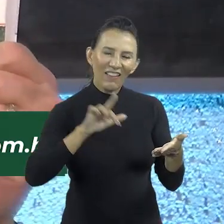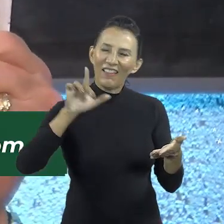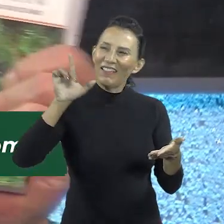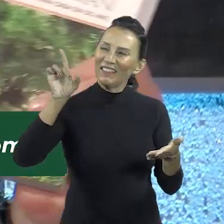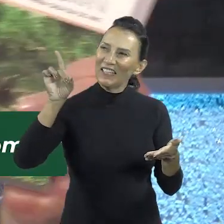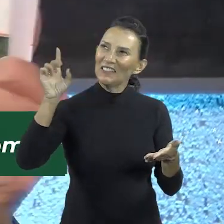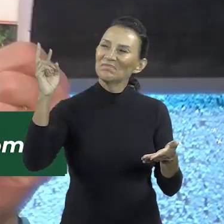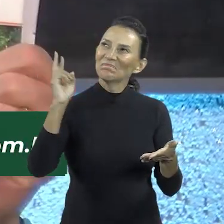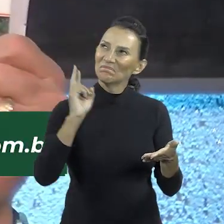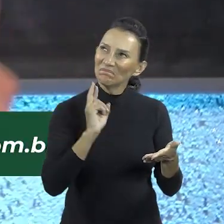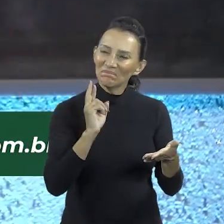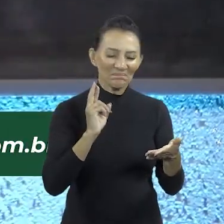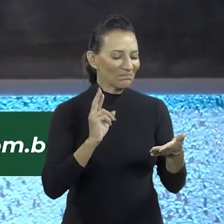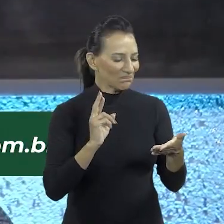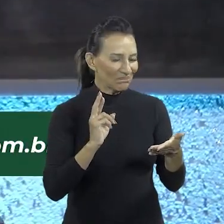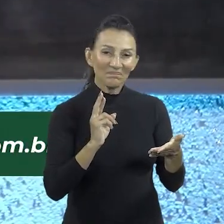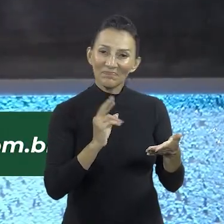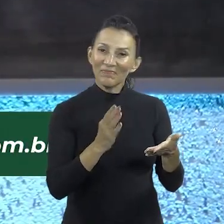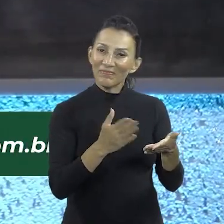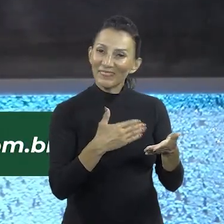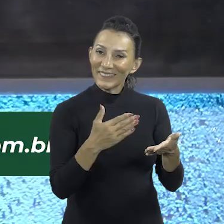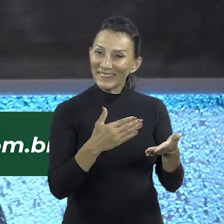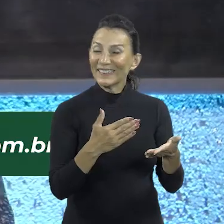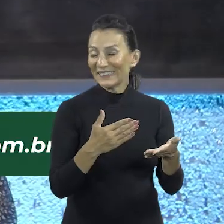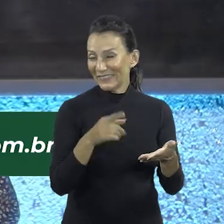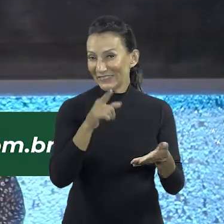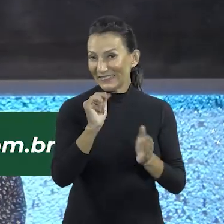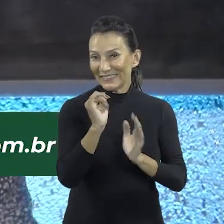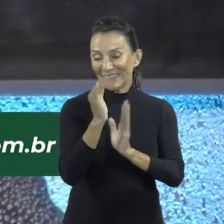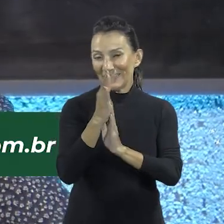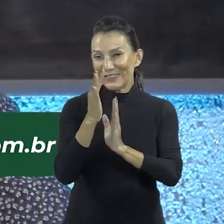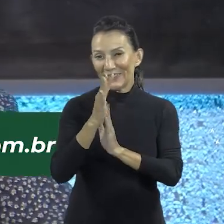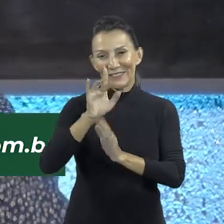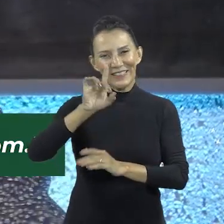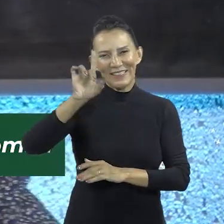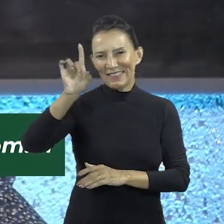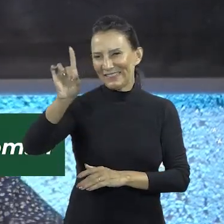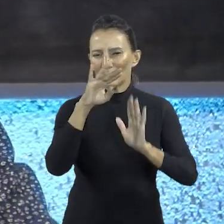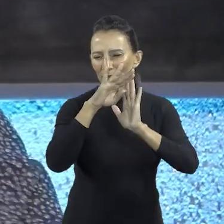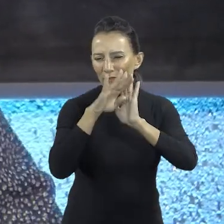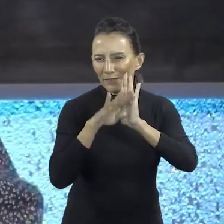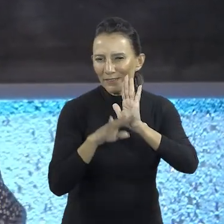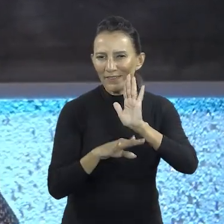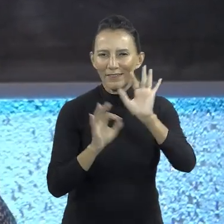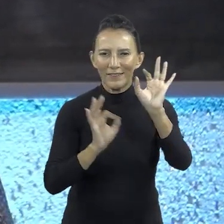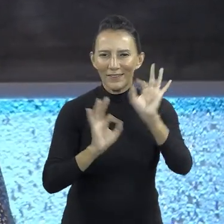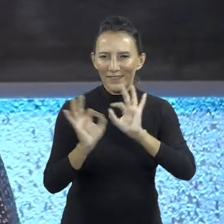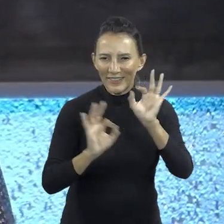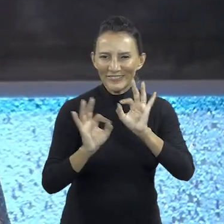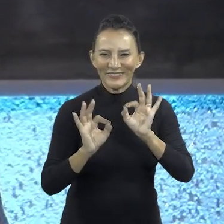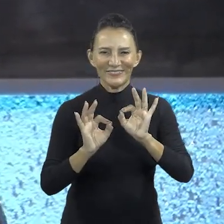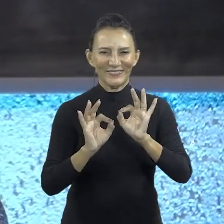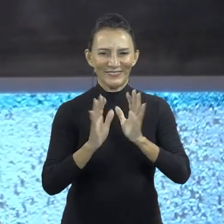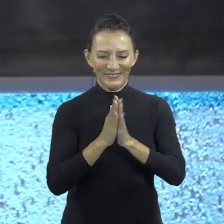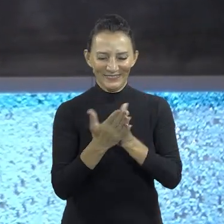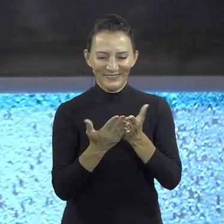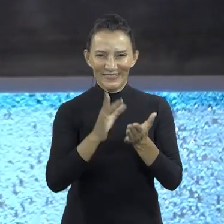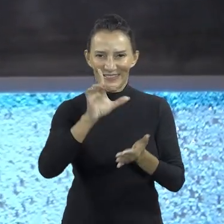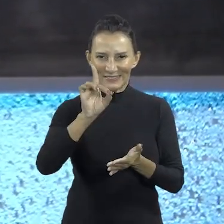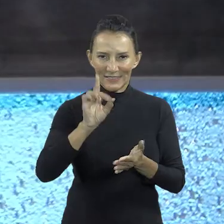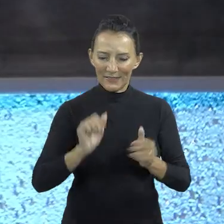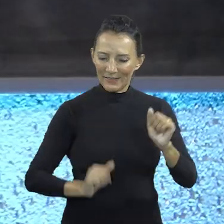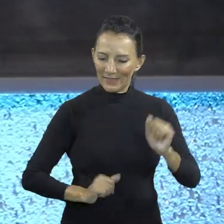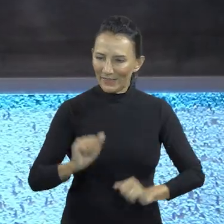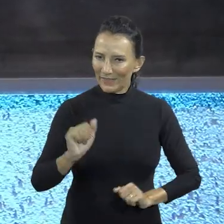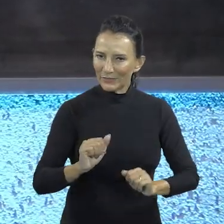me respondeu. Então você vai poder louvar a Deus muito, muito, muito. O que que diz a palavra de Deus? Atos